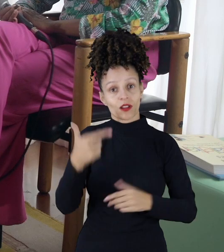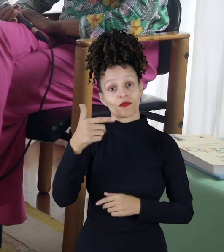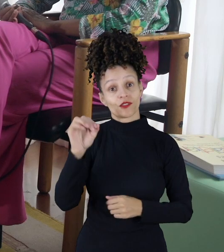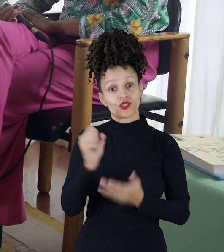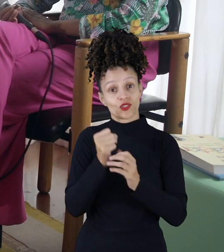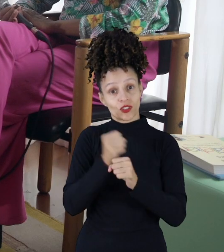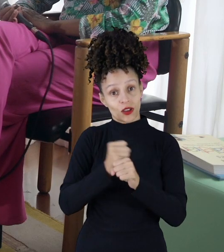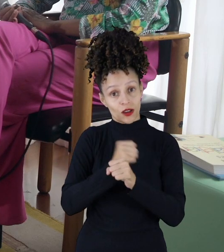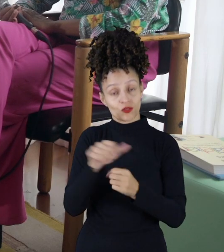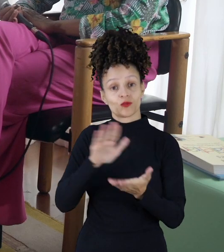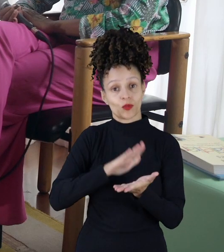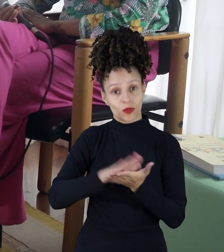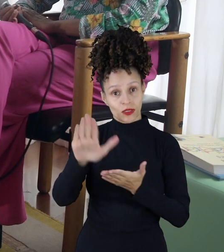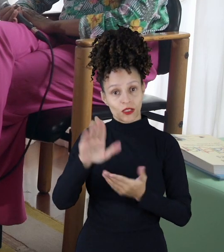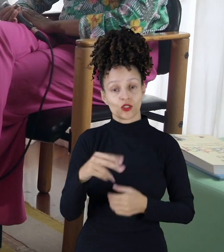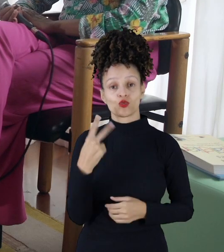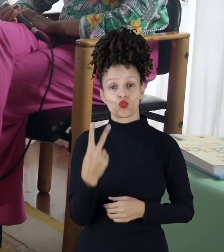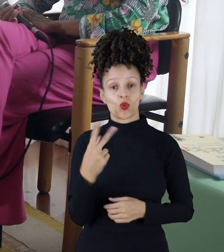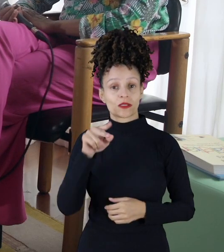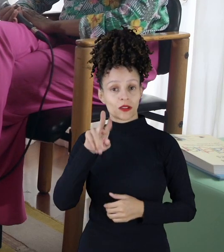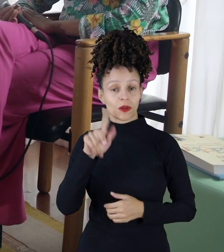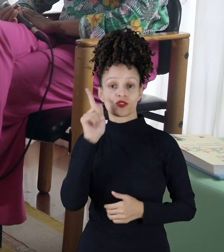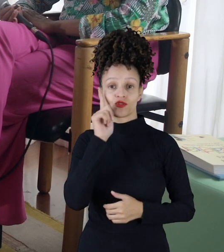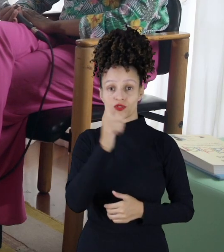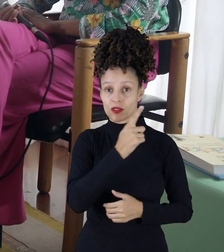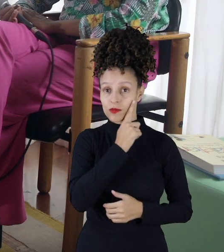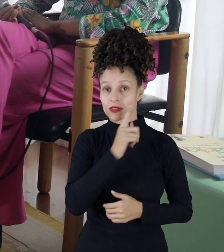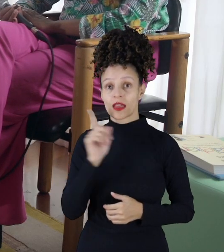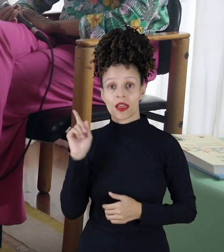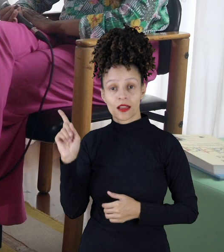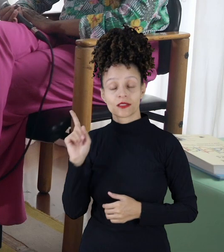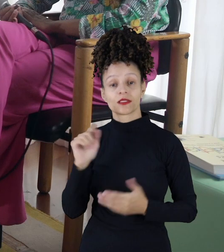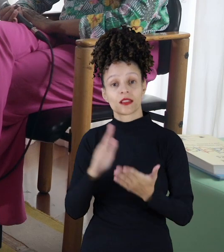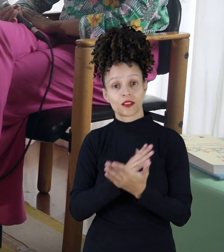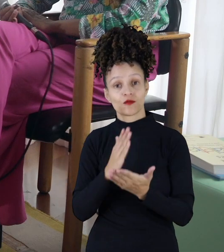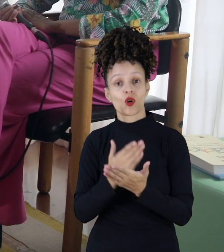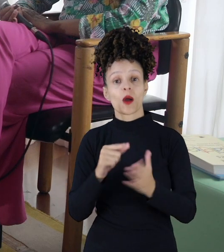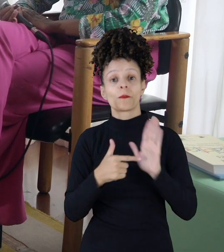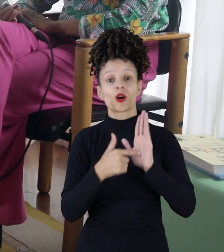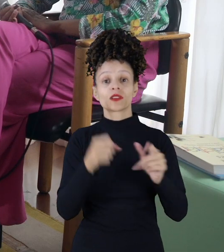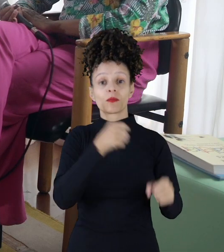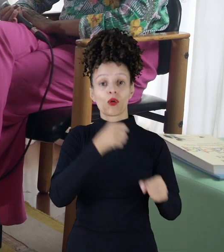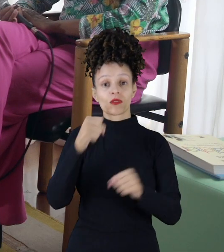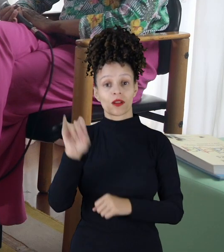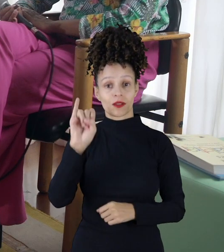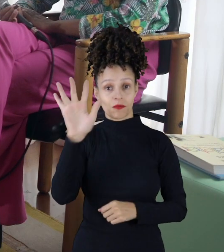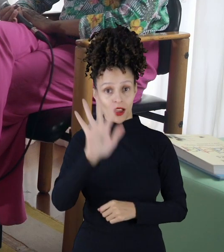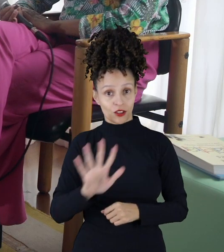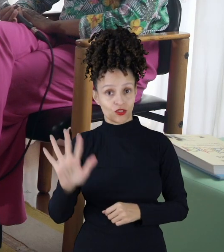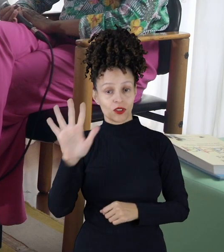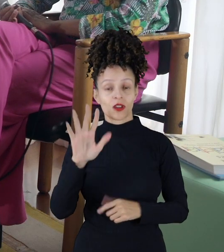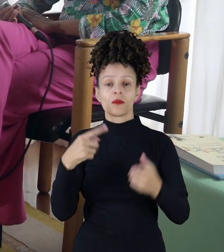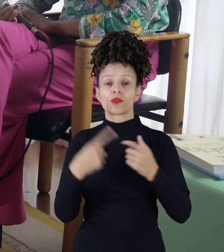agora em 2023 20 anos de publicação, que é a história de duas irmãs gêmeas. E esse livro, ele mostra muito o poder